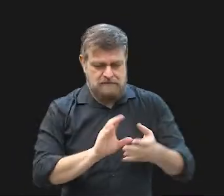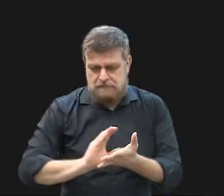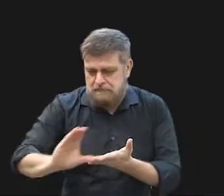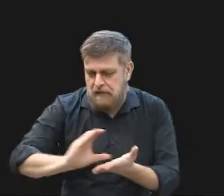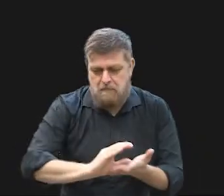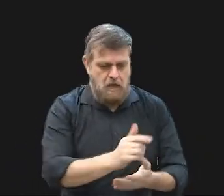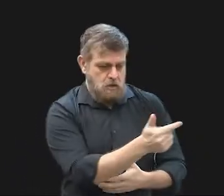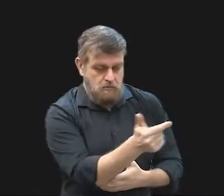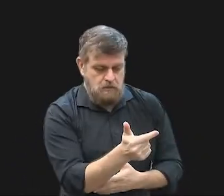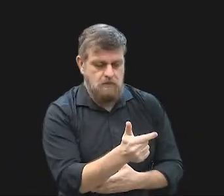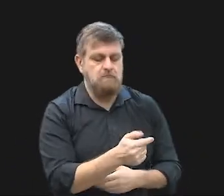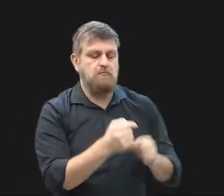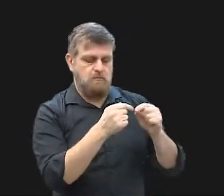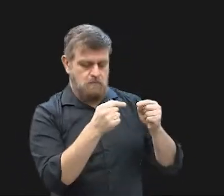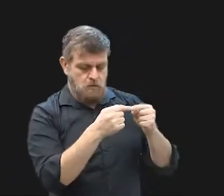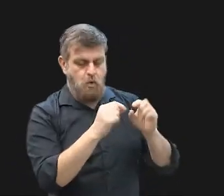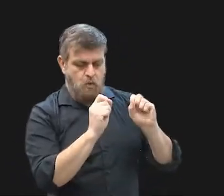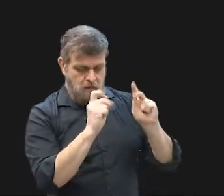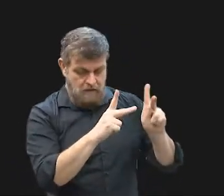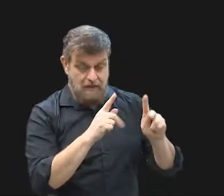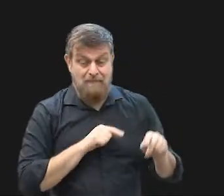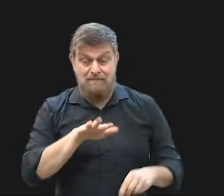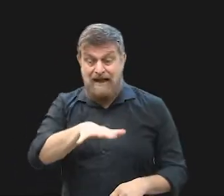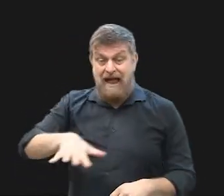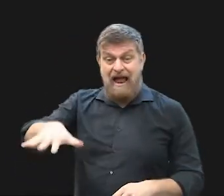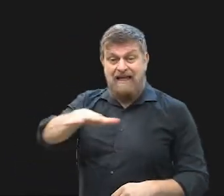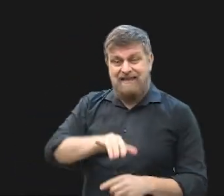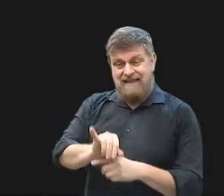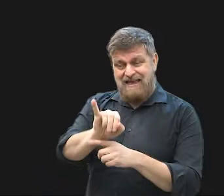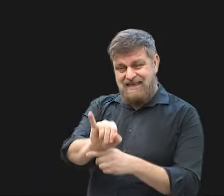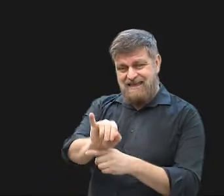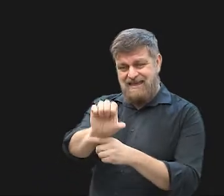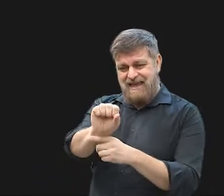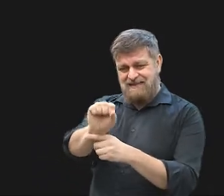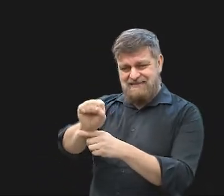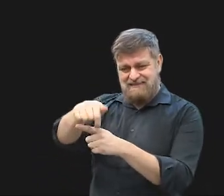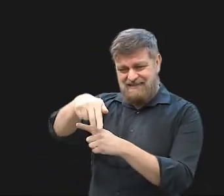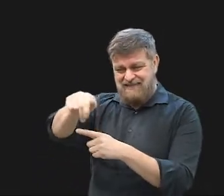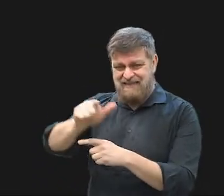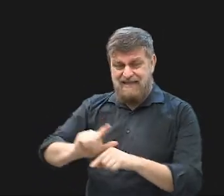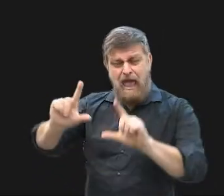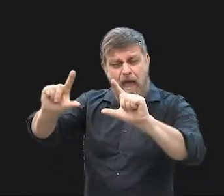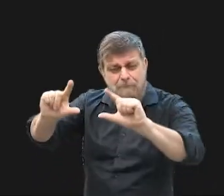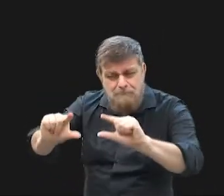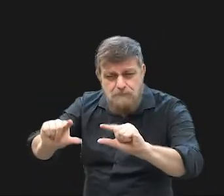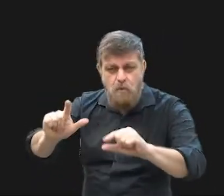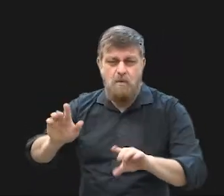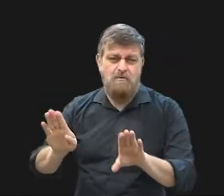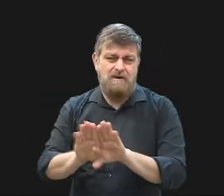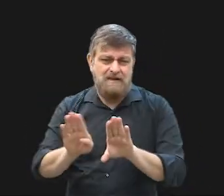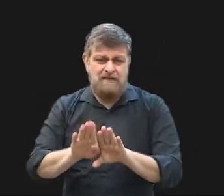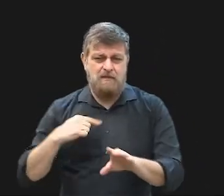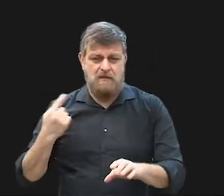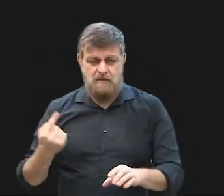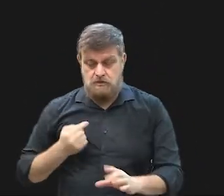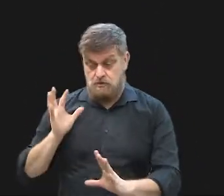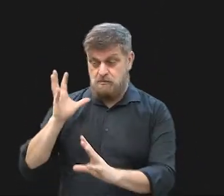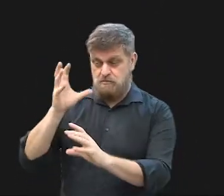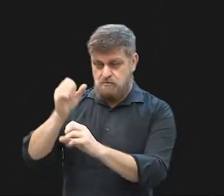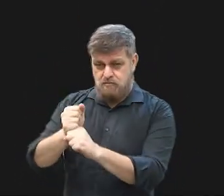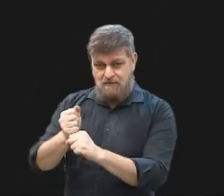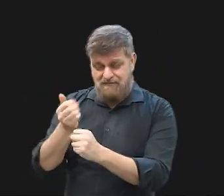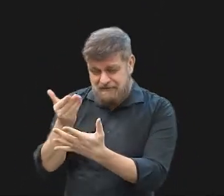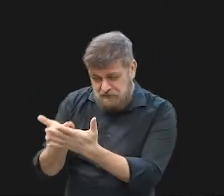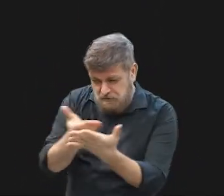nesse caso específico, não. Né? A gente sabe que o impacto vai ser muito baixo, inclusive a gente juntou no processo um estudo